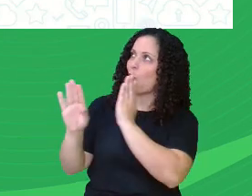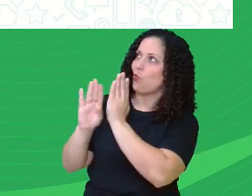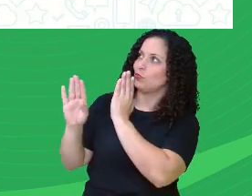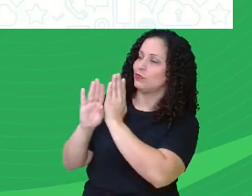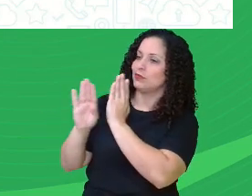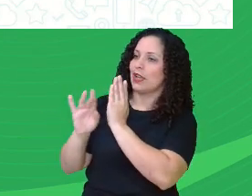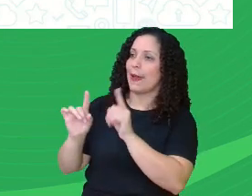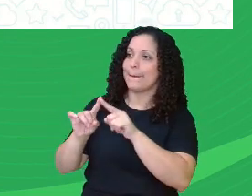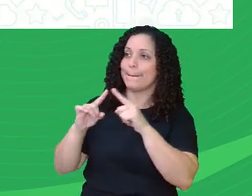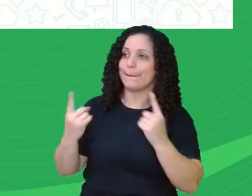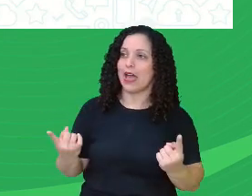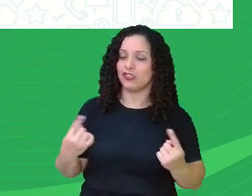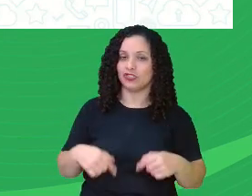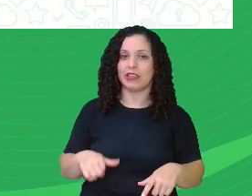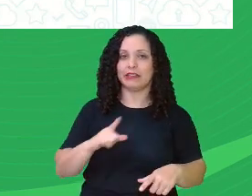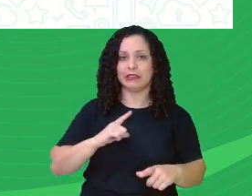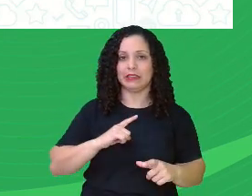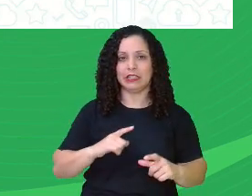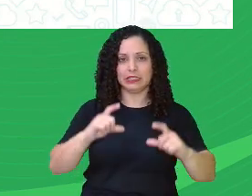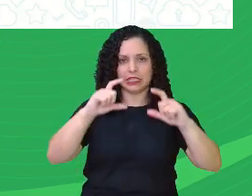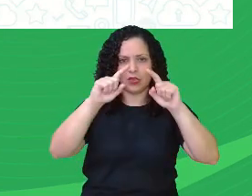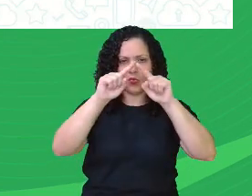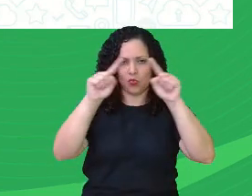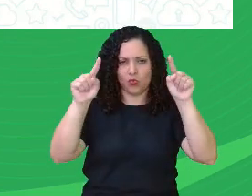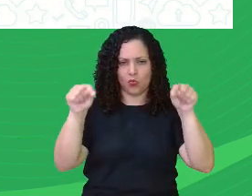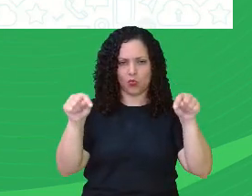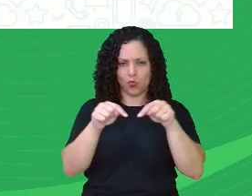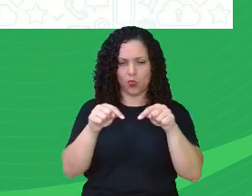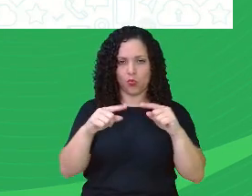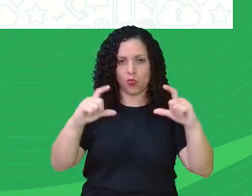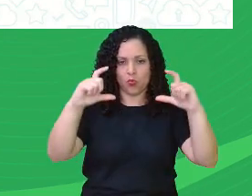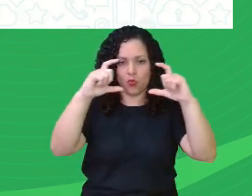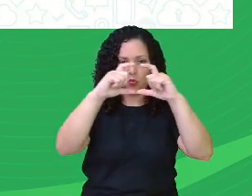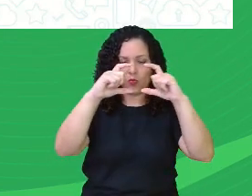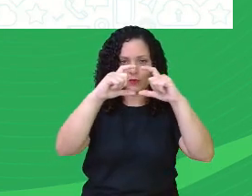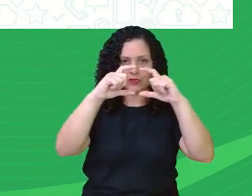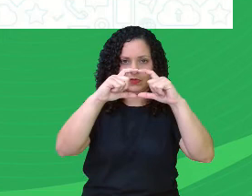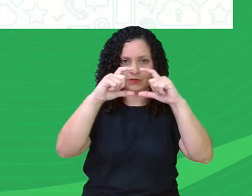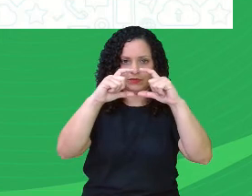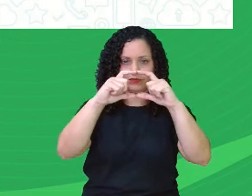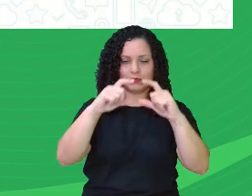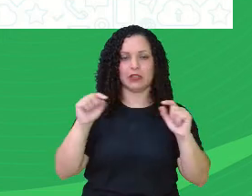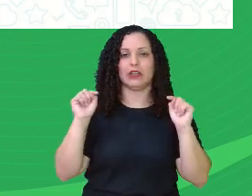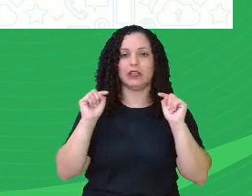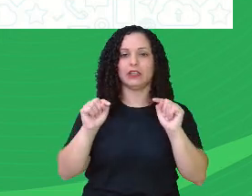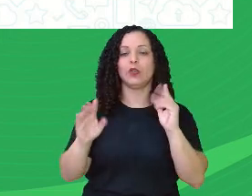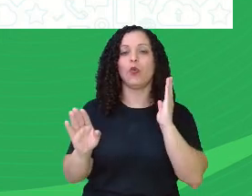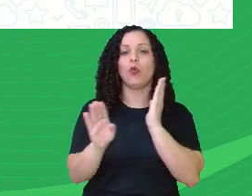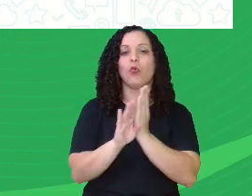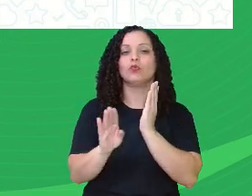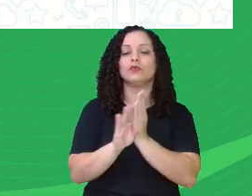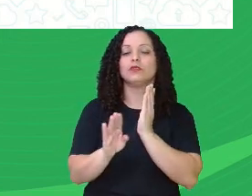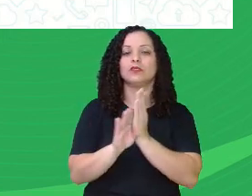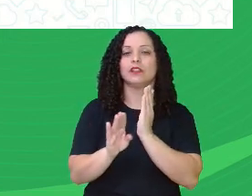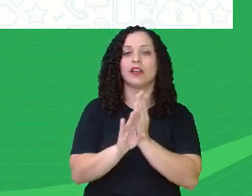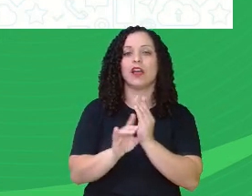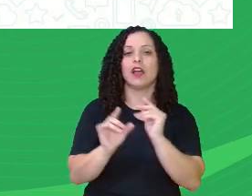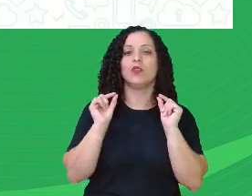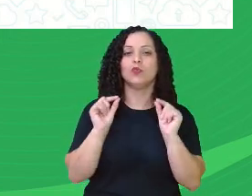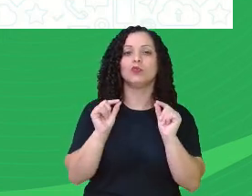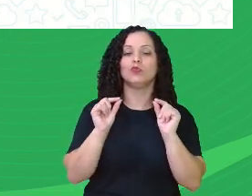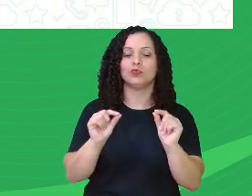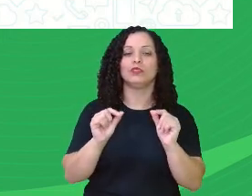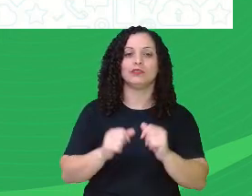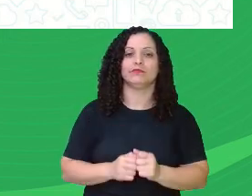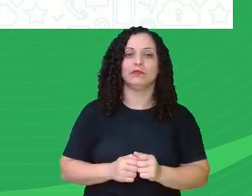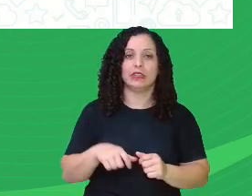de 5 centímetros. Cada cubinho lá. Aí eu tenho que fazer o volume desse cubinho. Que o volume do cubo, lembra que é, como a